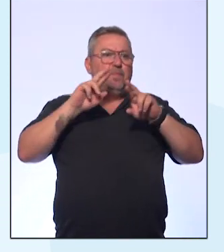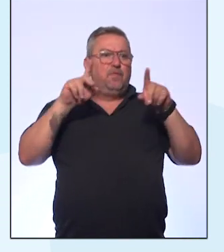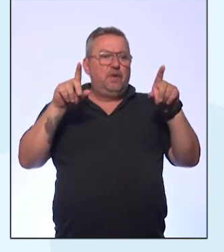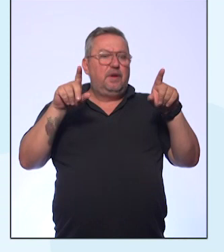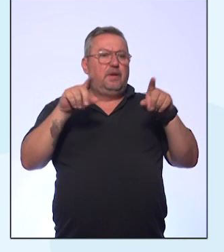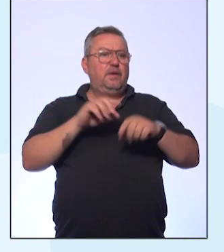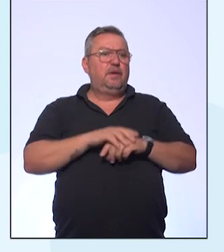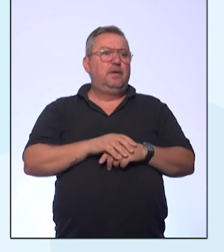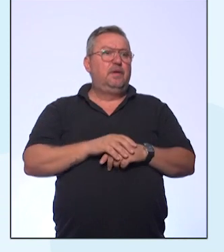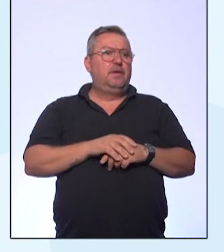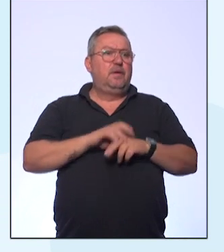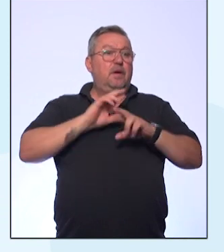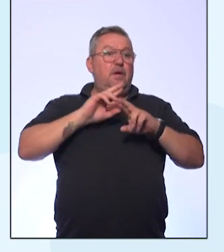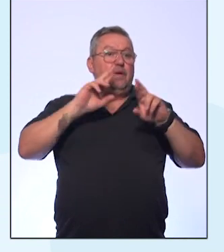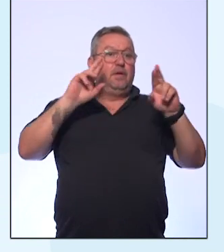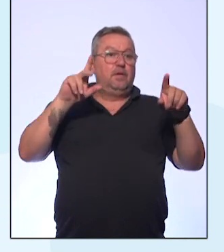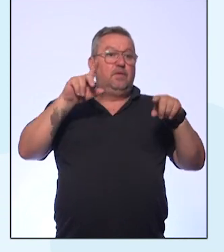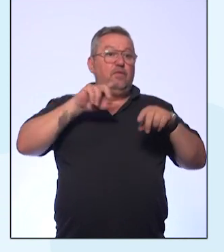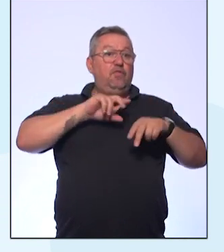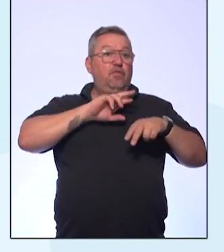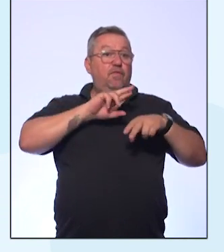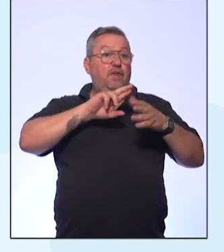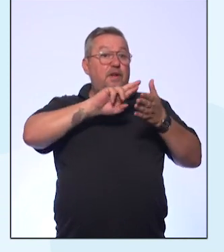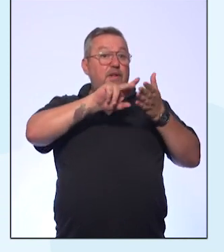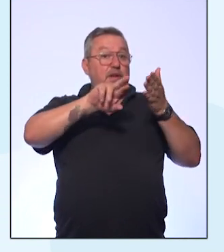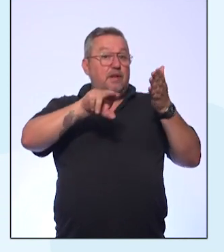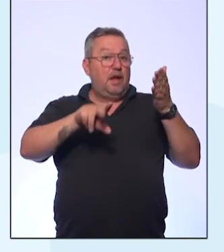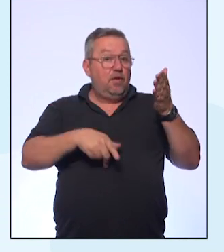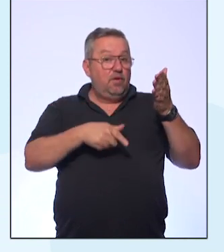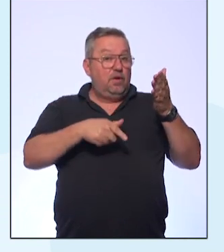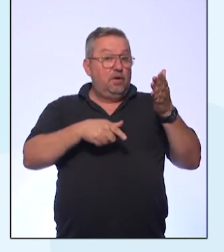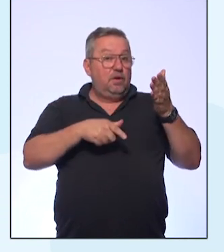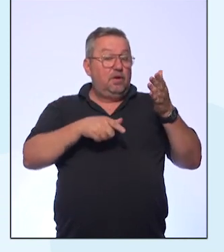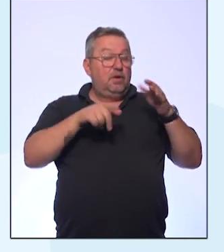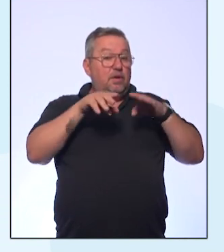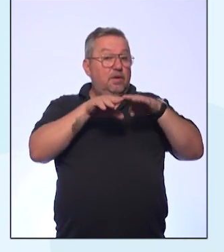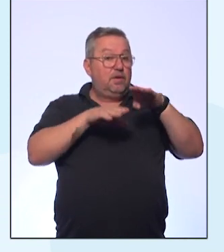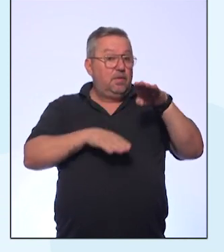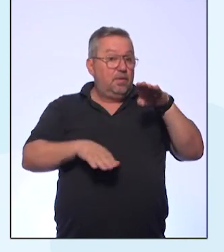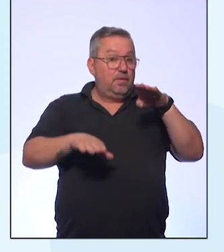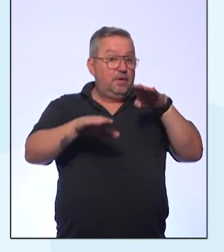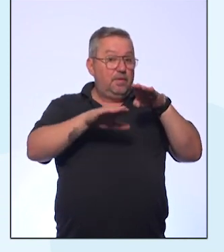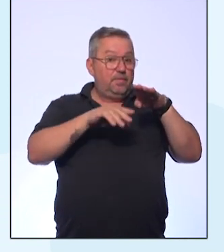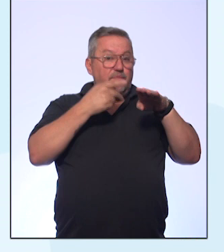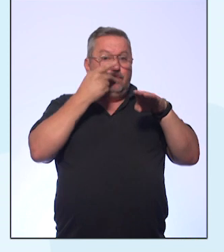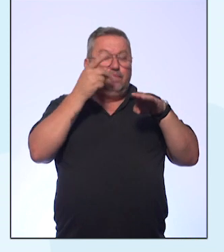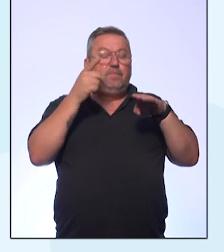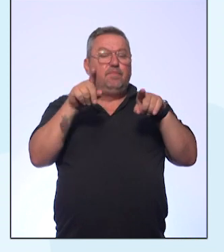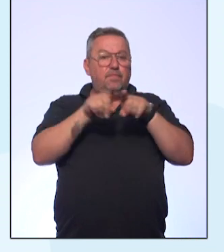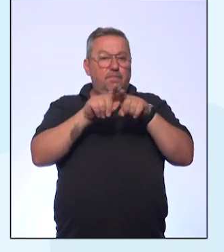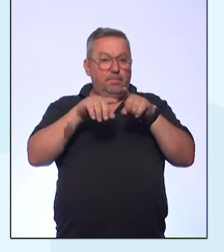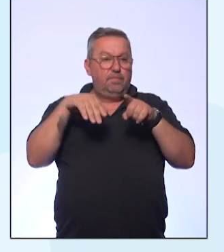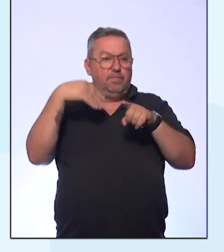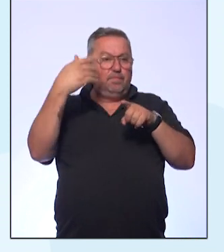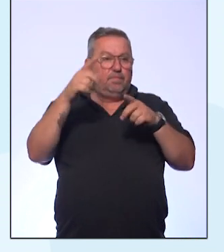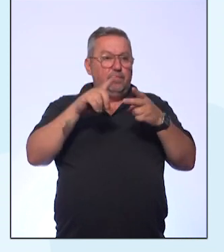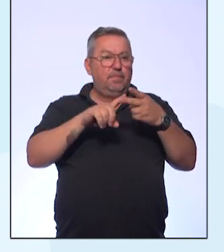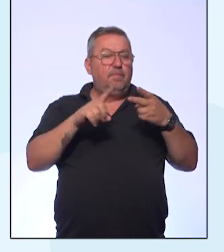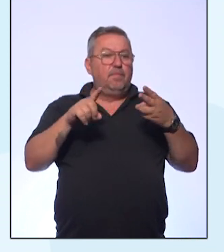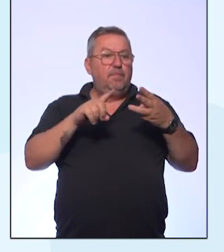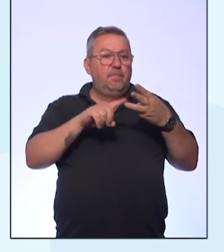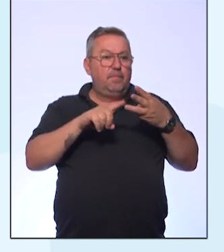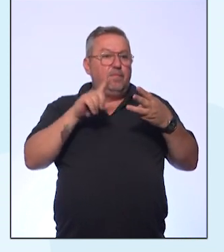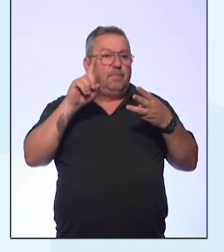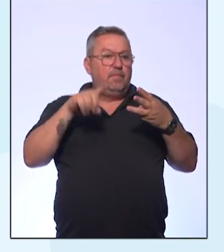globalização. Diferença entre diversidade e desigualdade, que eu vou falar um pouquinho mais para frente. É